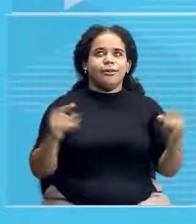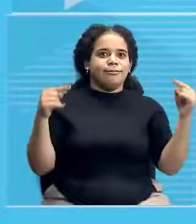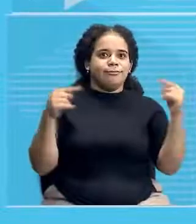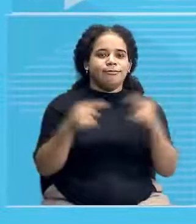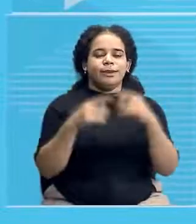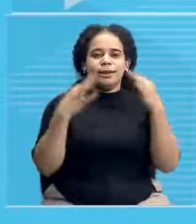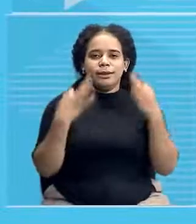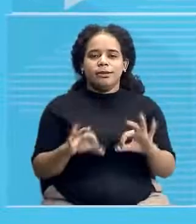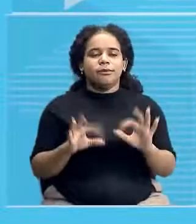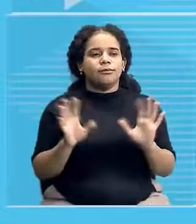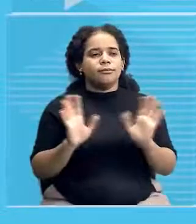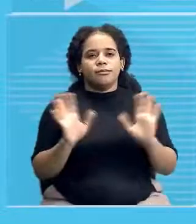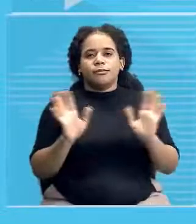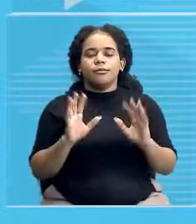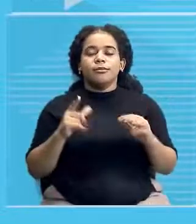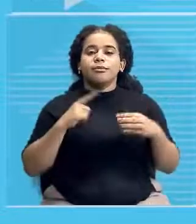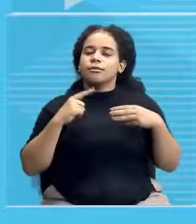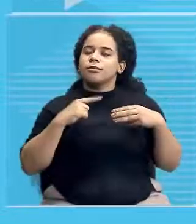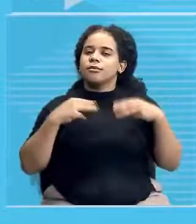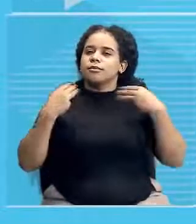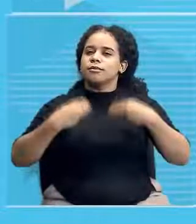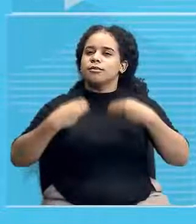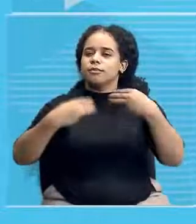Não tem aquela ministra